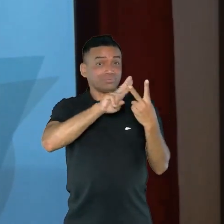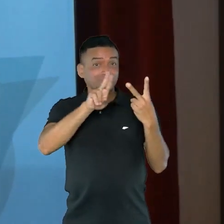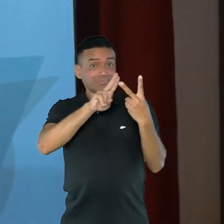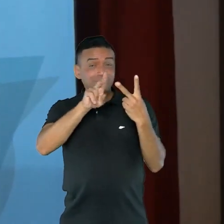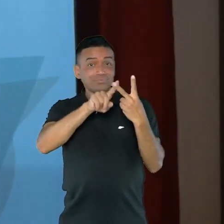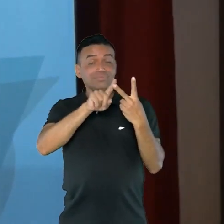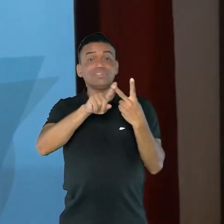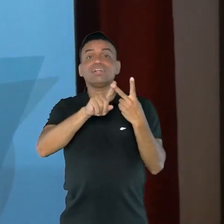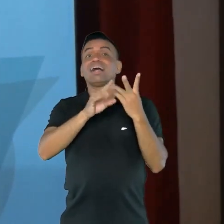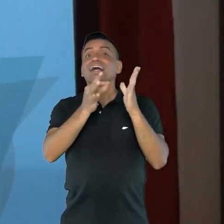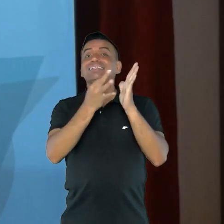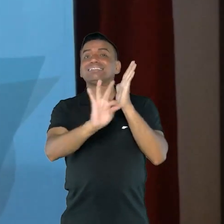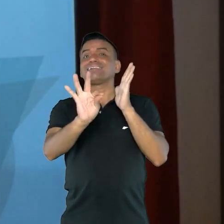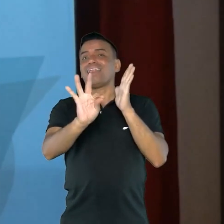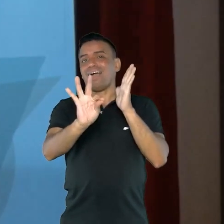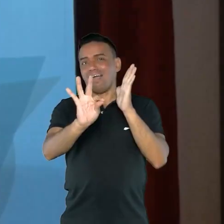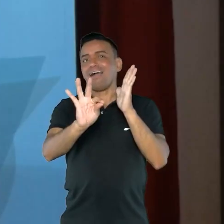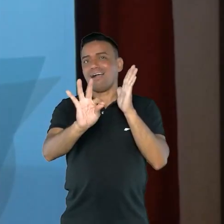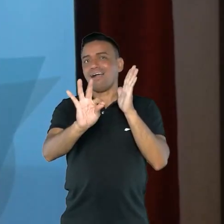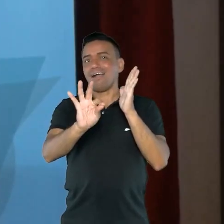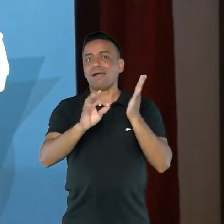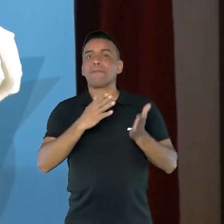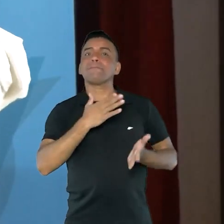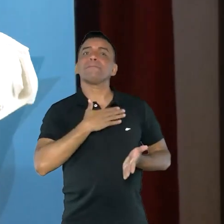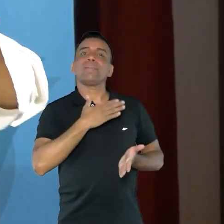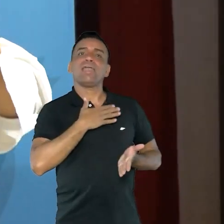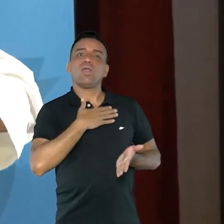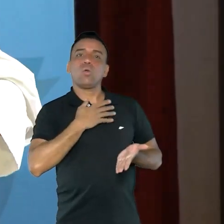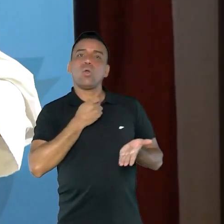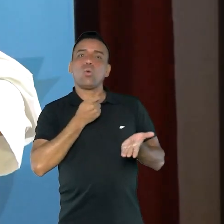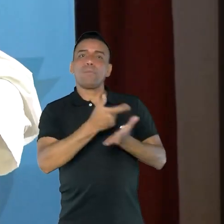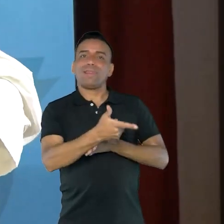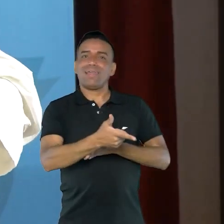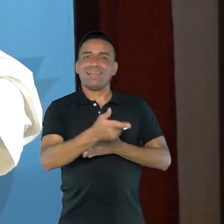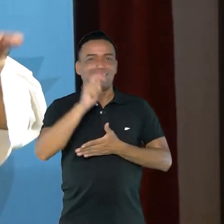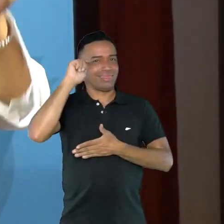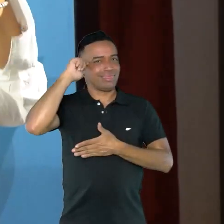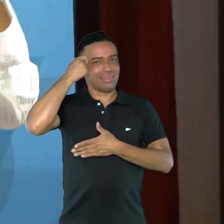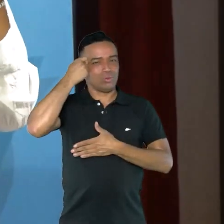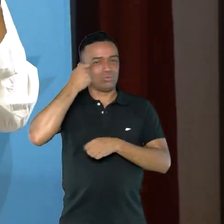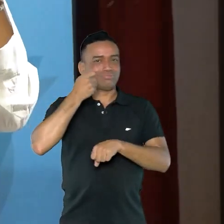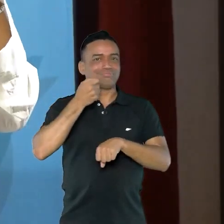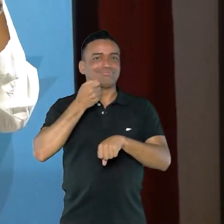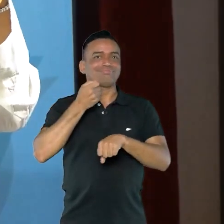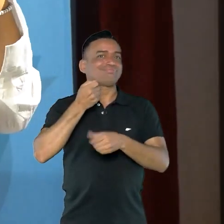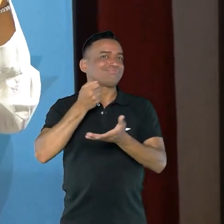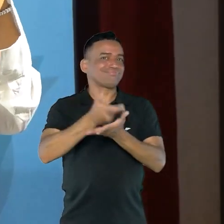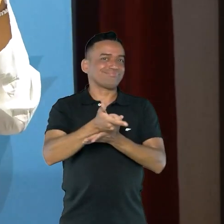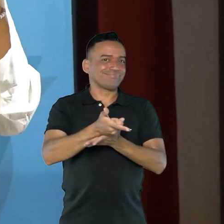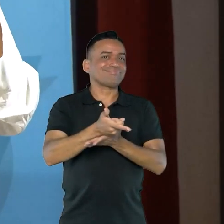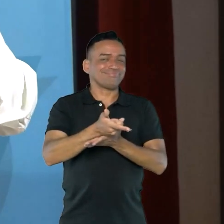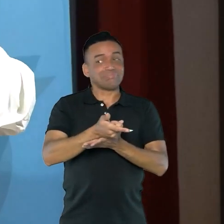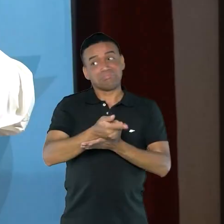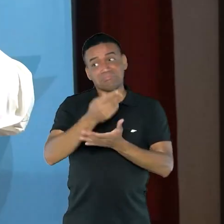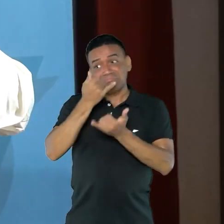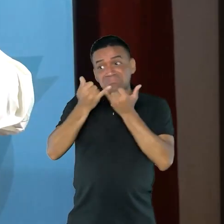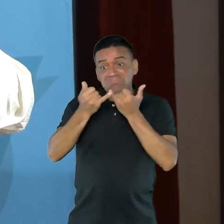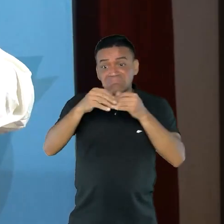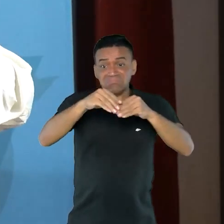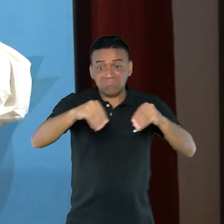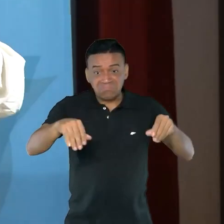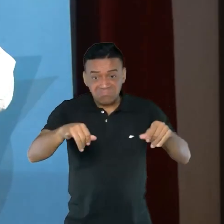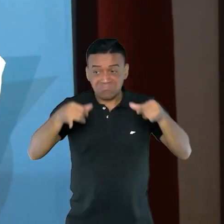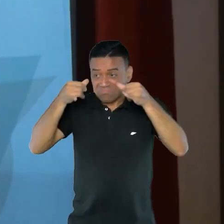pessoas, como se demarcava a terra, os bois e outros seres, né? Então, que eu falei da animalização mais cedo,